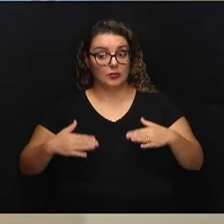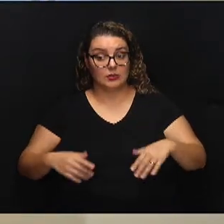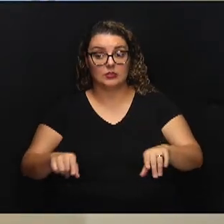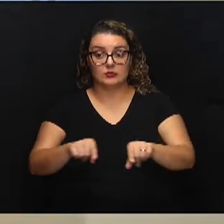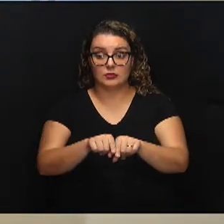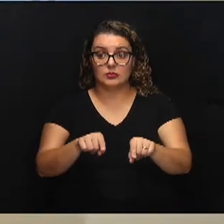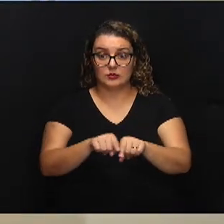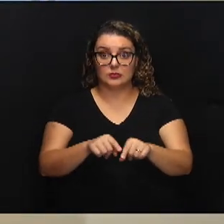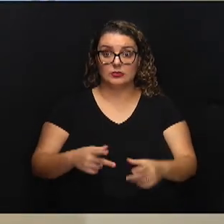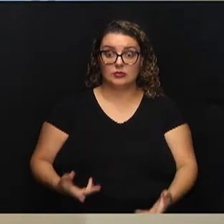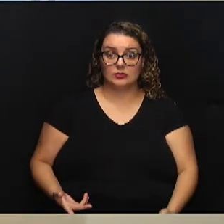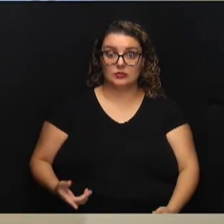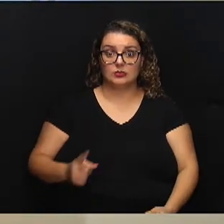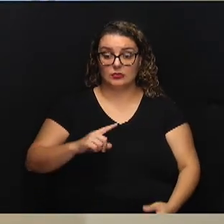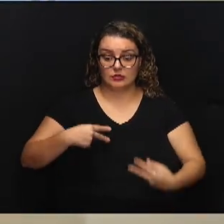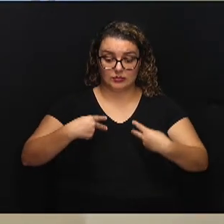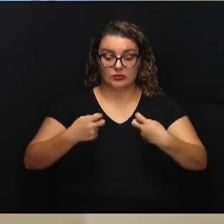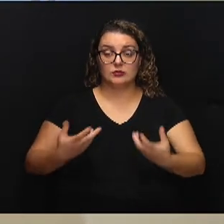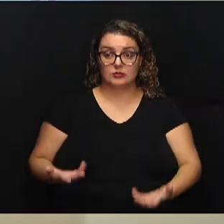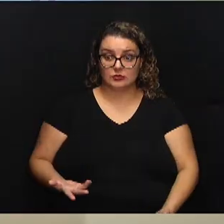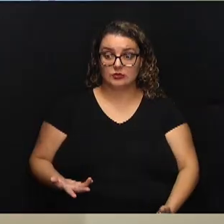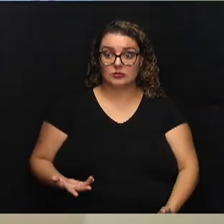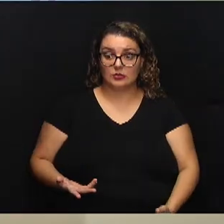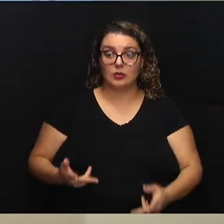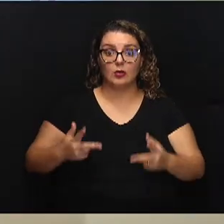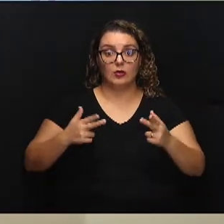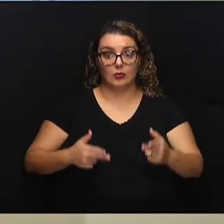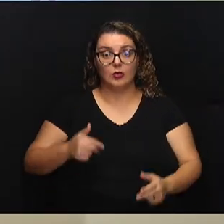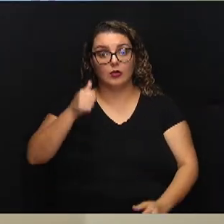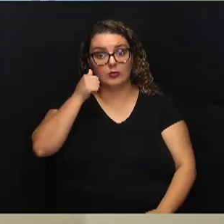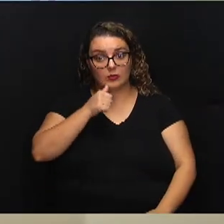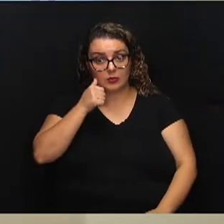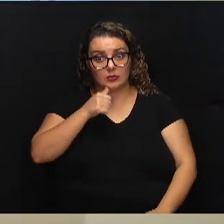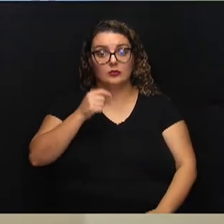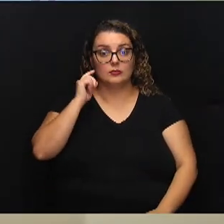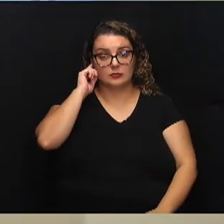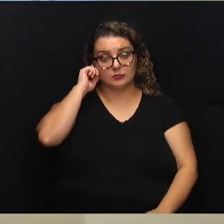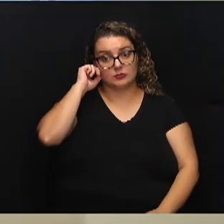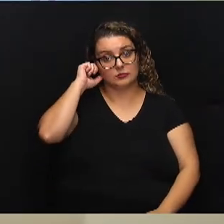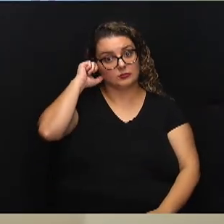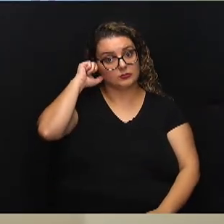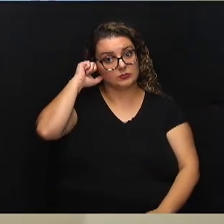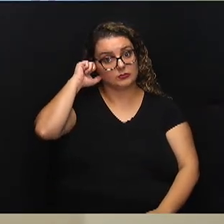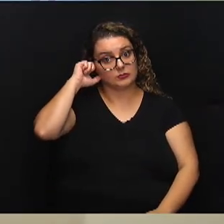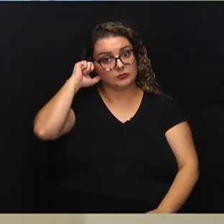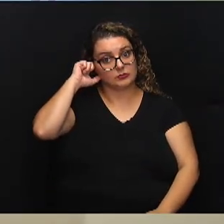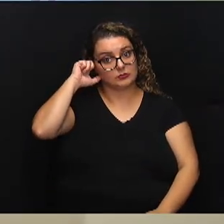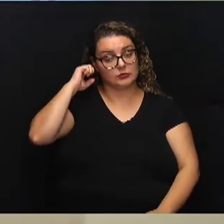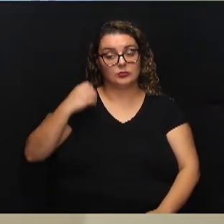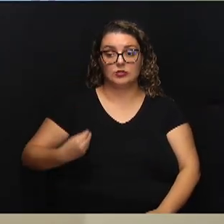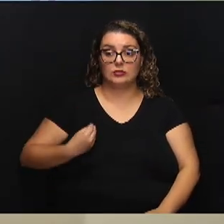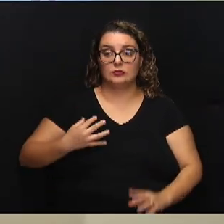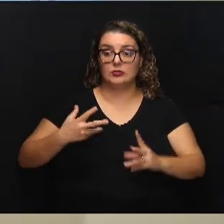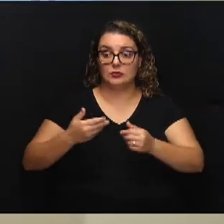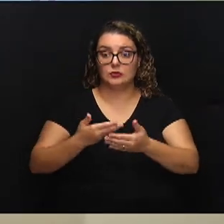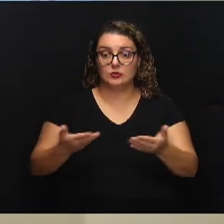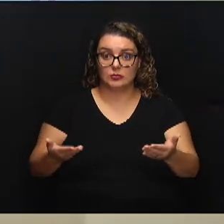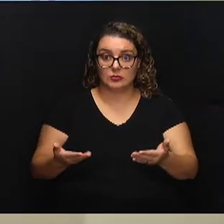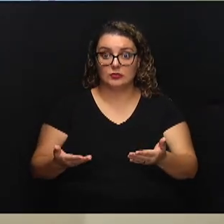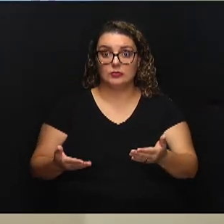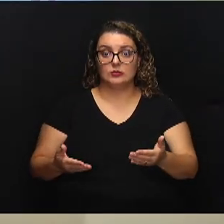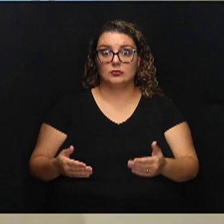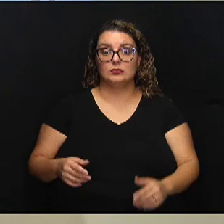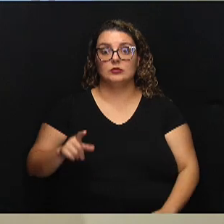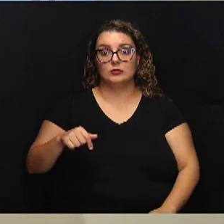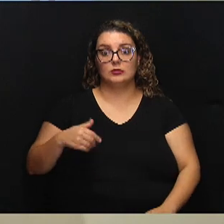né? Dela não se reconhecer como mulher, né, por estar passando por tudo isso, e faz parte